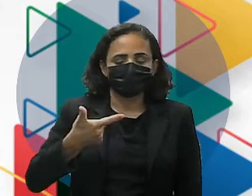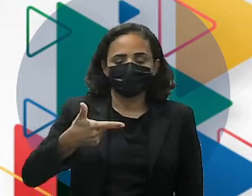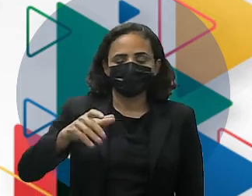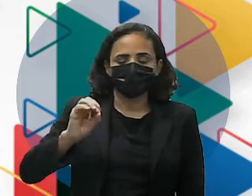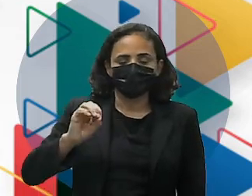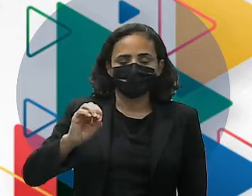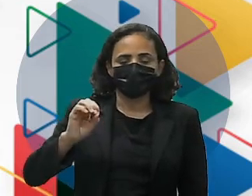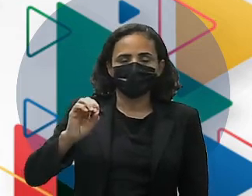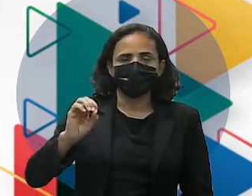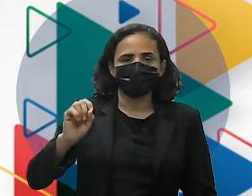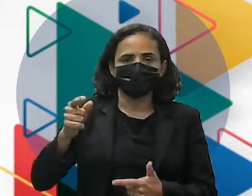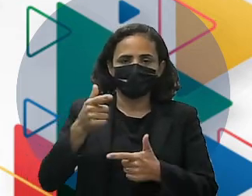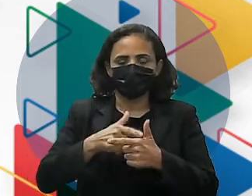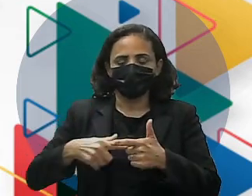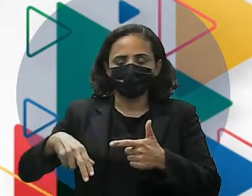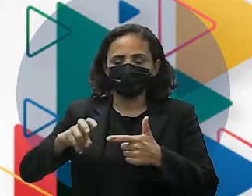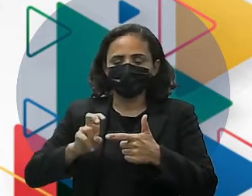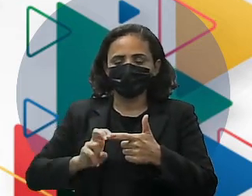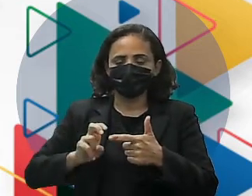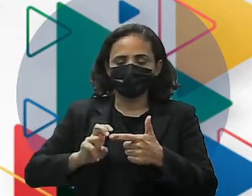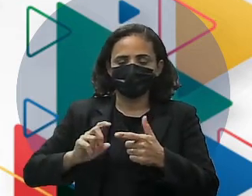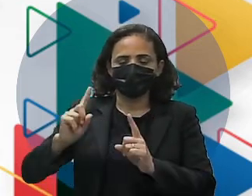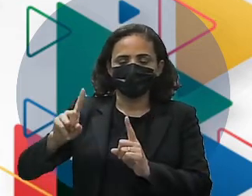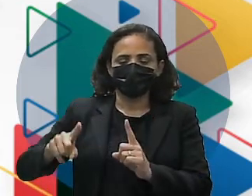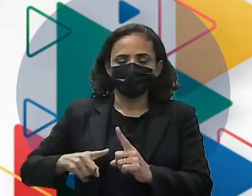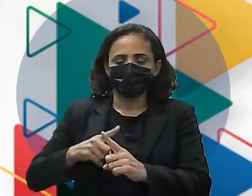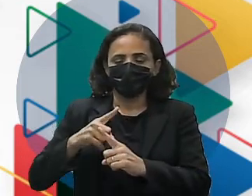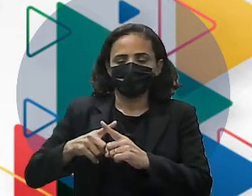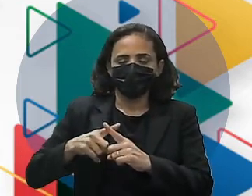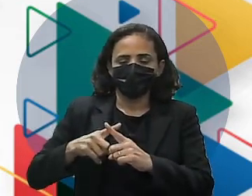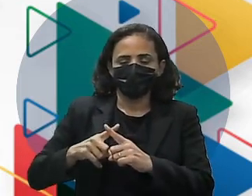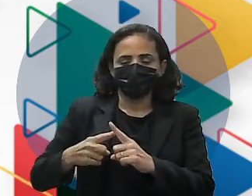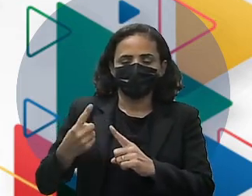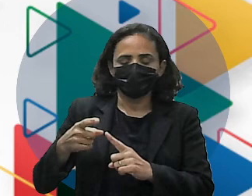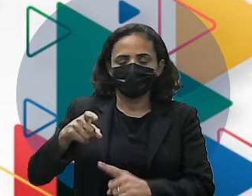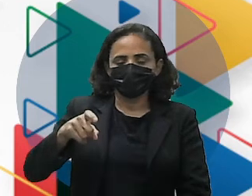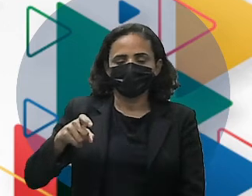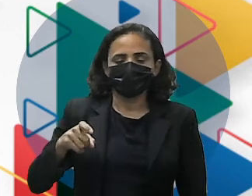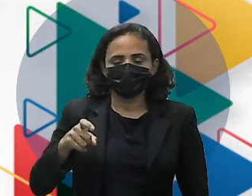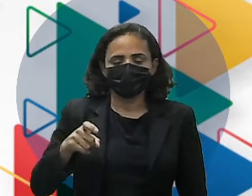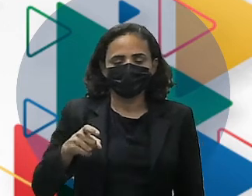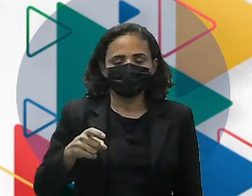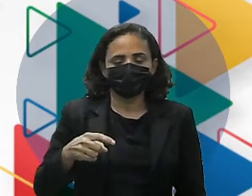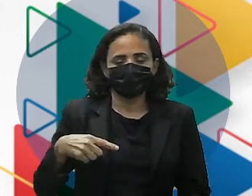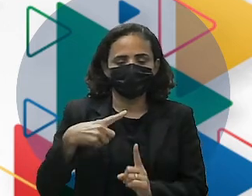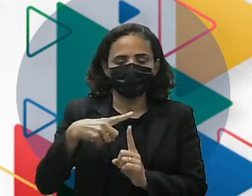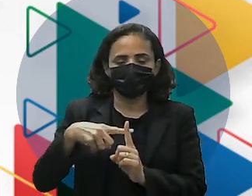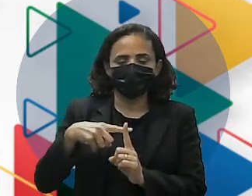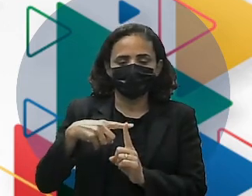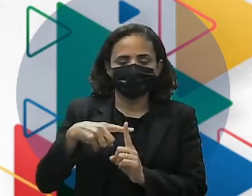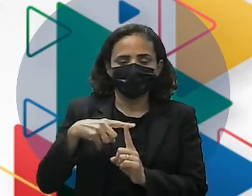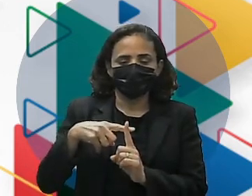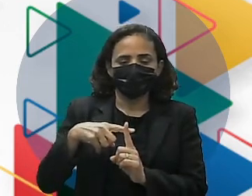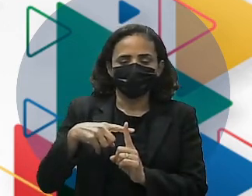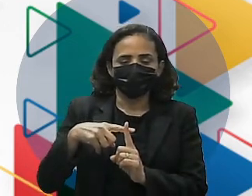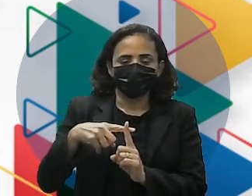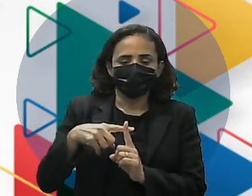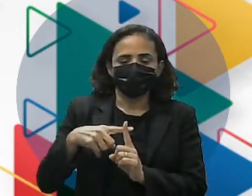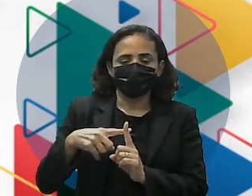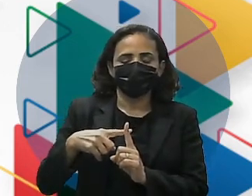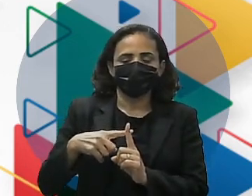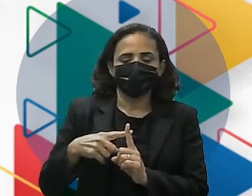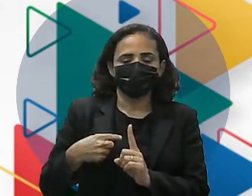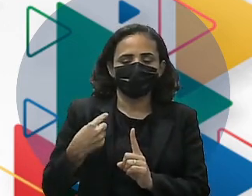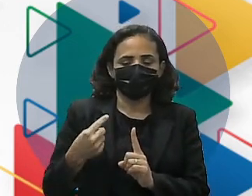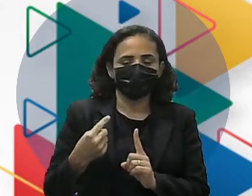20, vou dividir por 5, dá 4. Vezes 1x, fica 4x. Mais. Você percebe que embaixo do 2